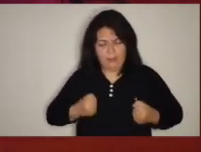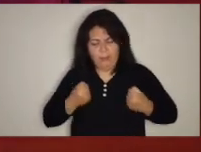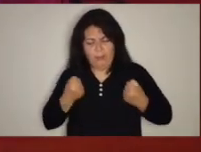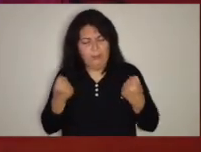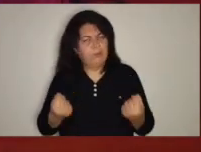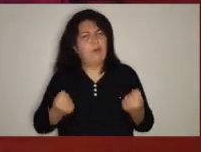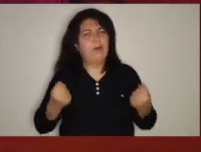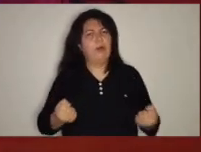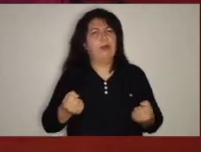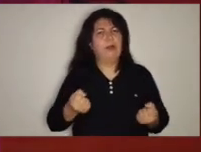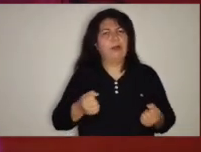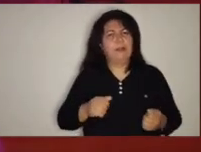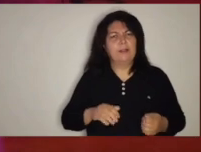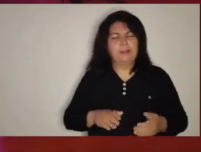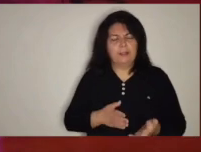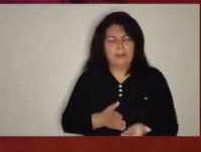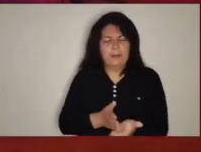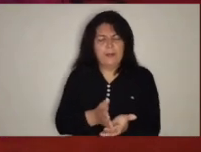Novas